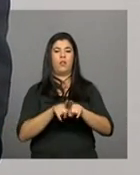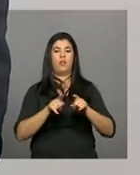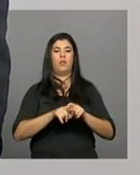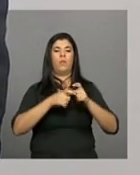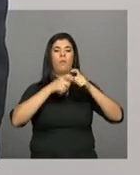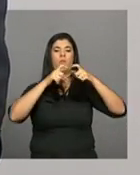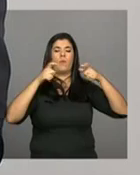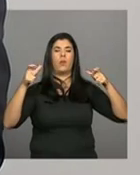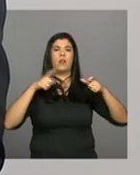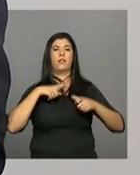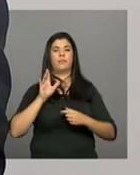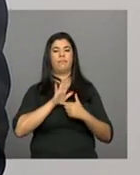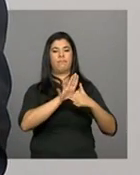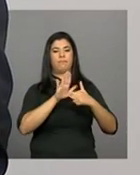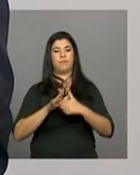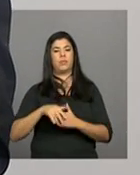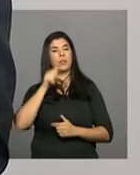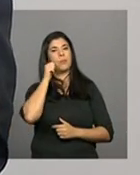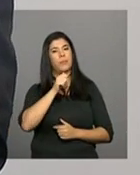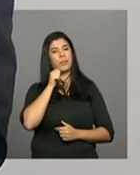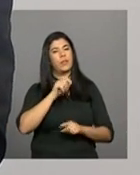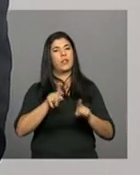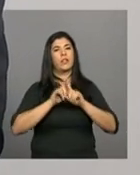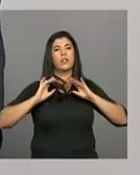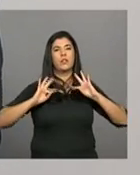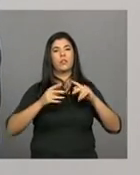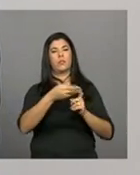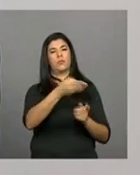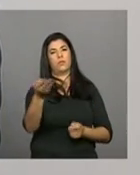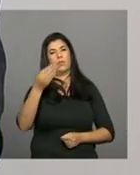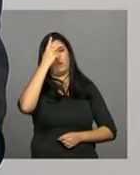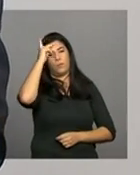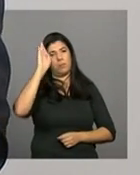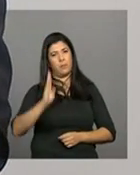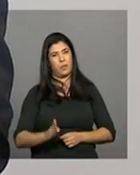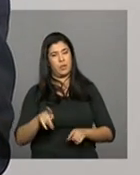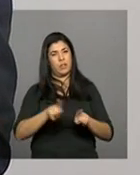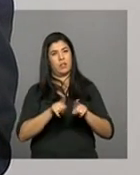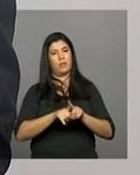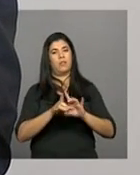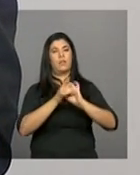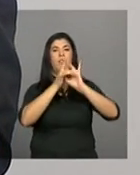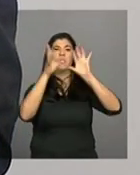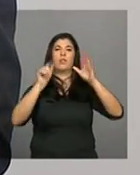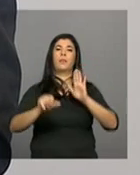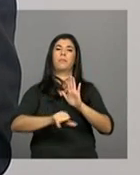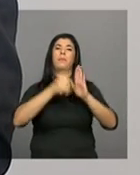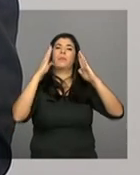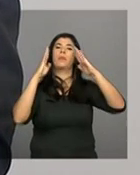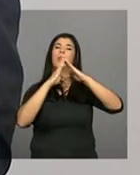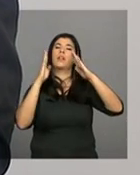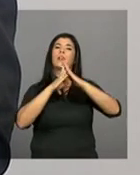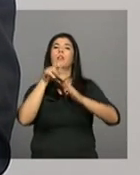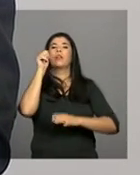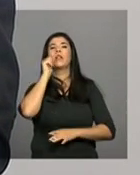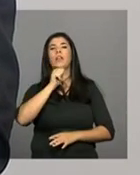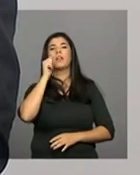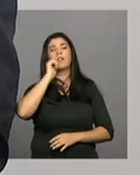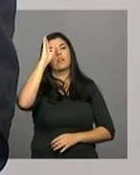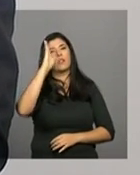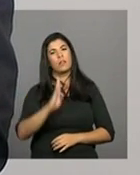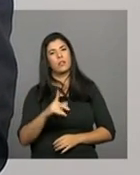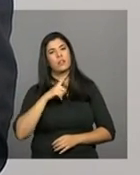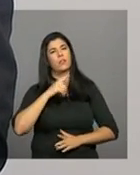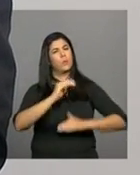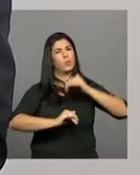as oportunidades para as mulheres e para todos os brasileiros. Com a inauguração da primeira Casa da Mulher Brasileira,